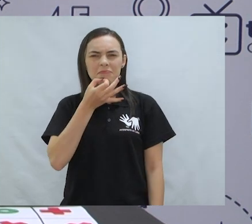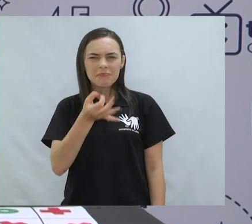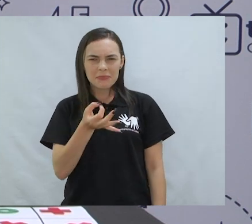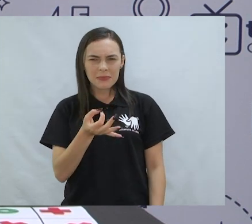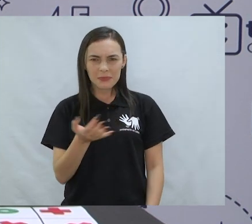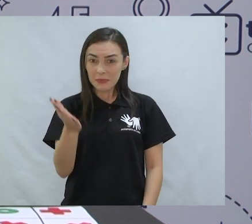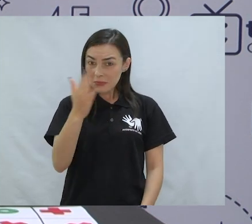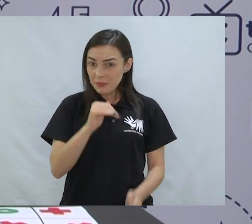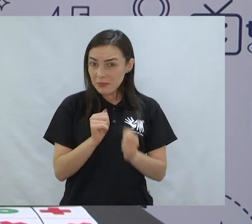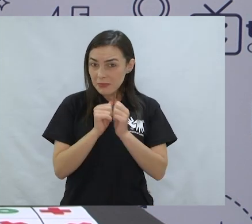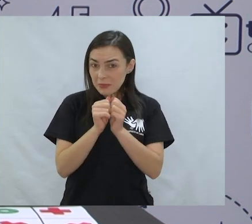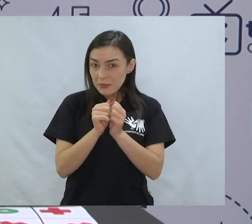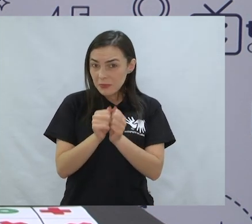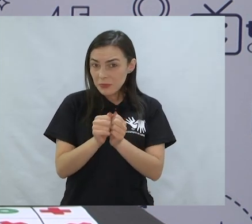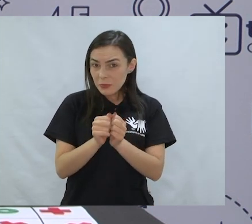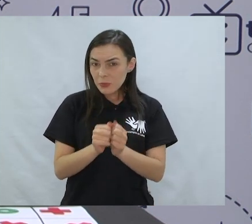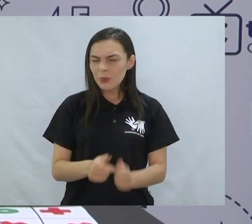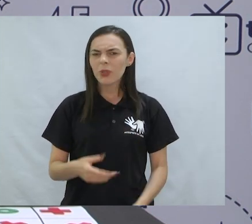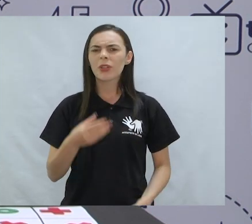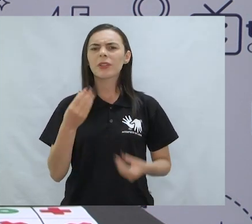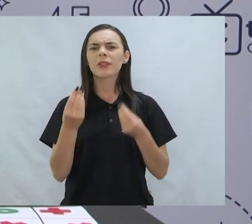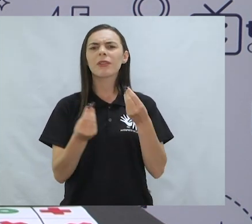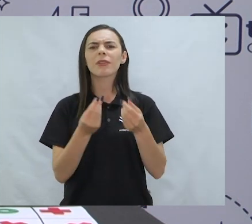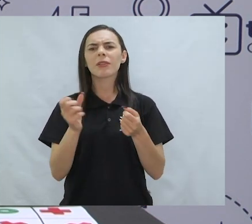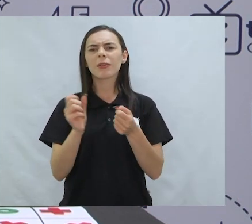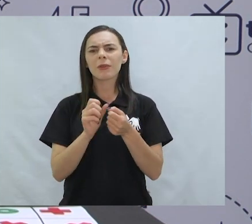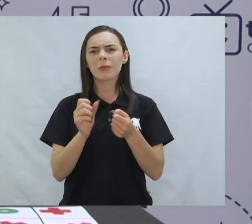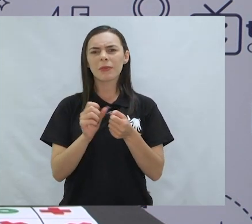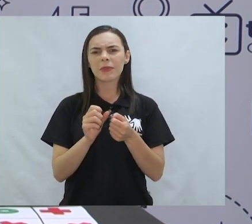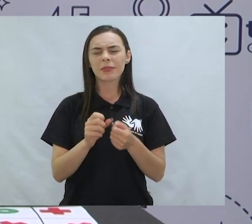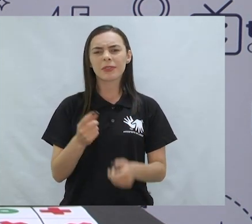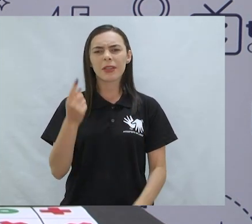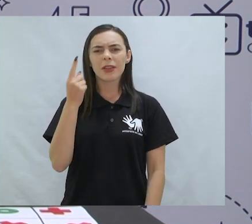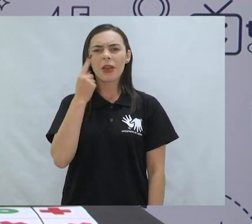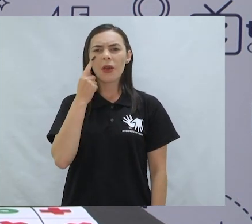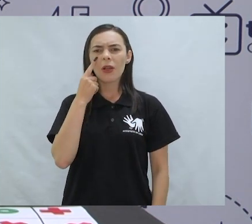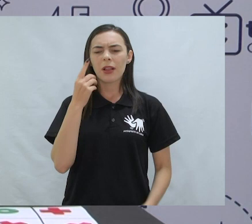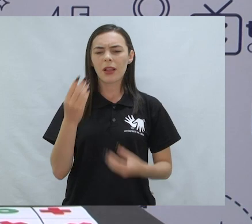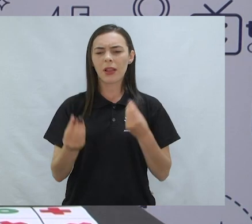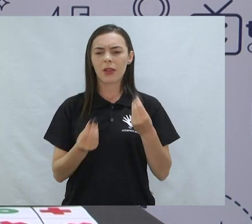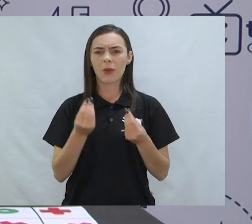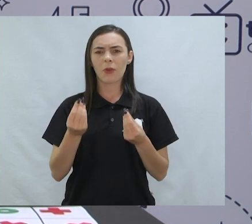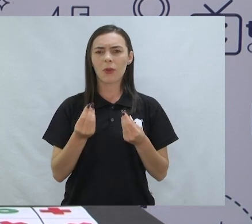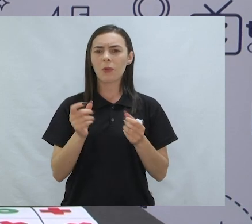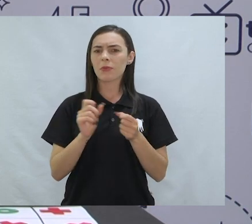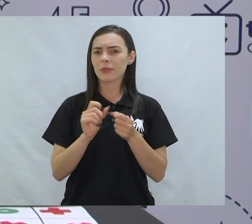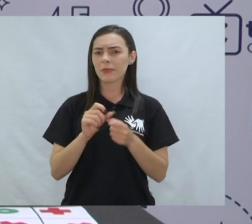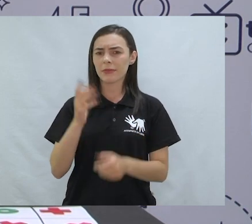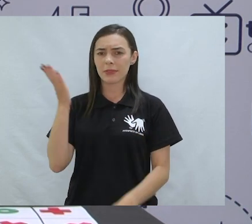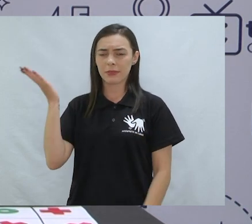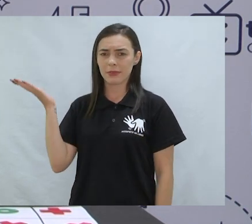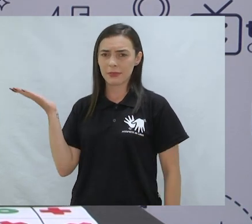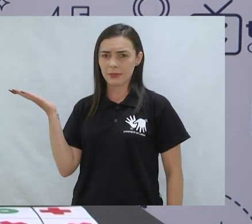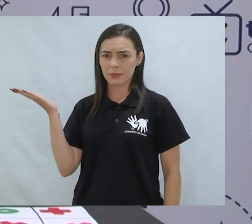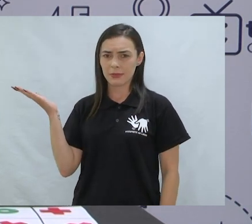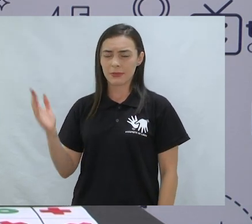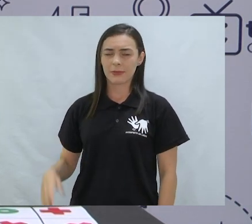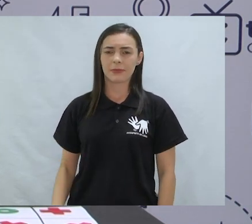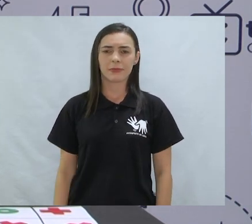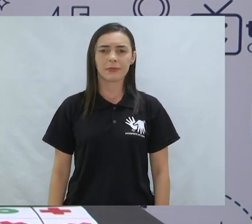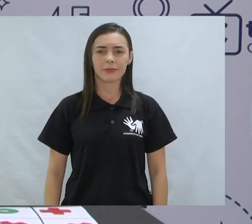das nossas mãos? Vamos fazer juntos? Então, como é que nós vamos fazer? Junta, olha lá, uma mão com a